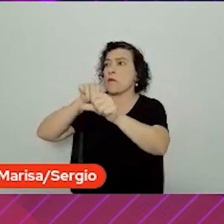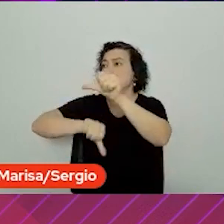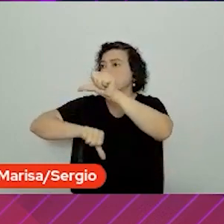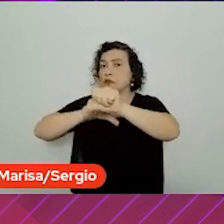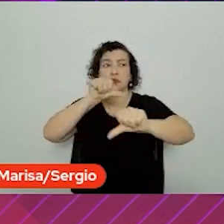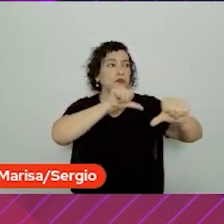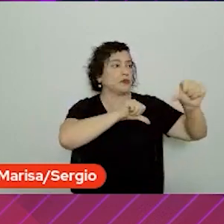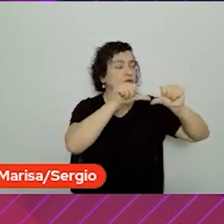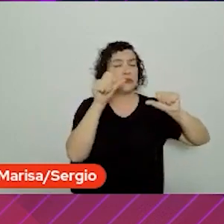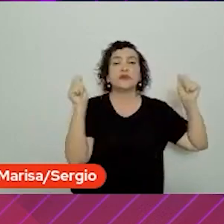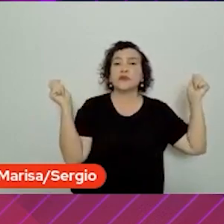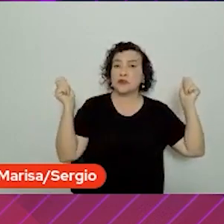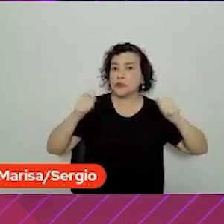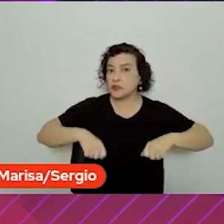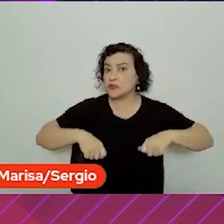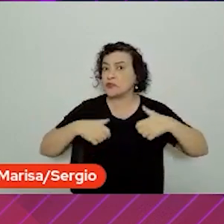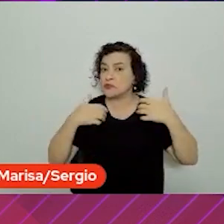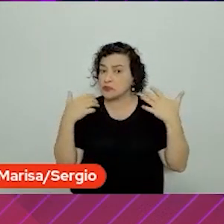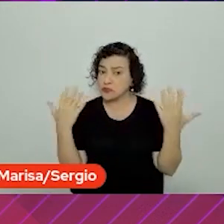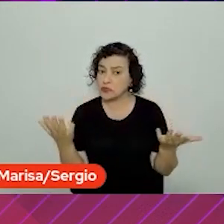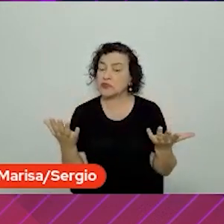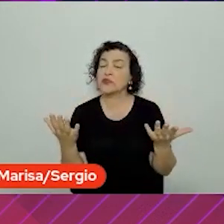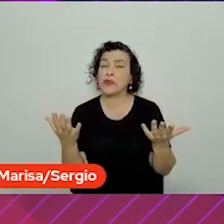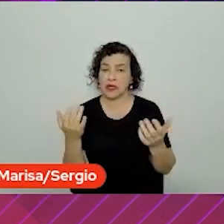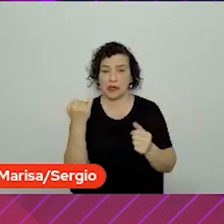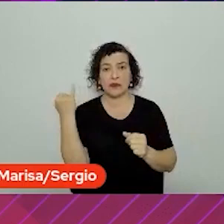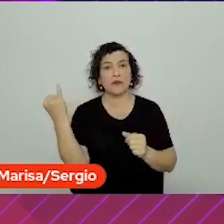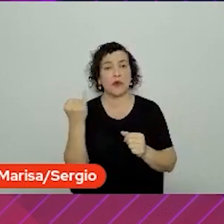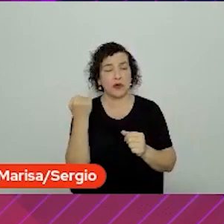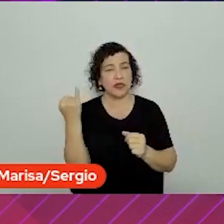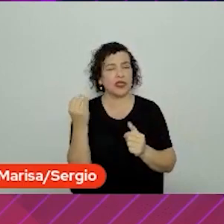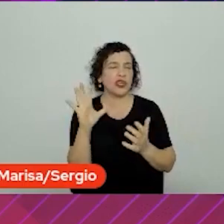slide tentou trazer como reflexão.